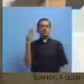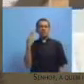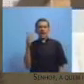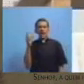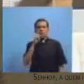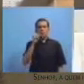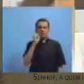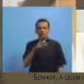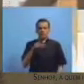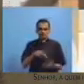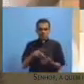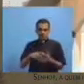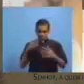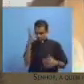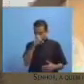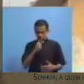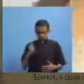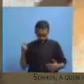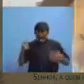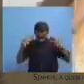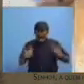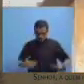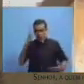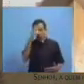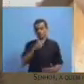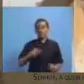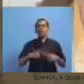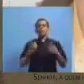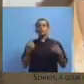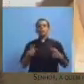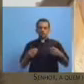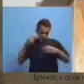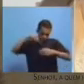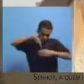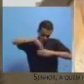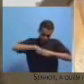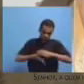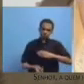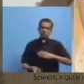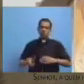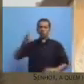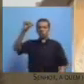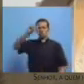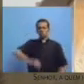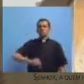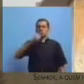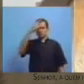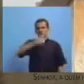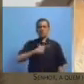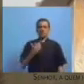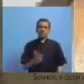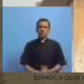está apodrecendo um desses ferros que segura o rincão. Ele ficaria